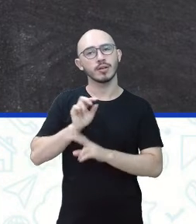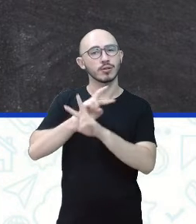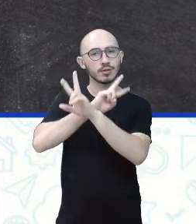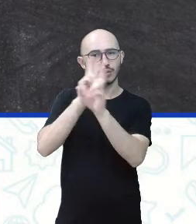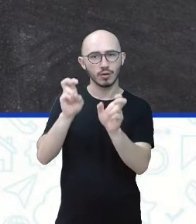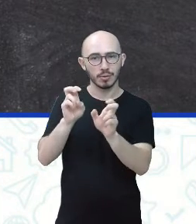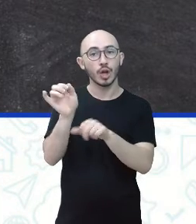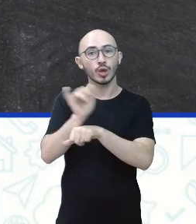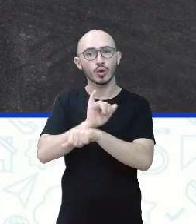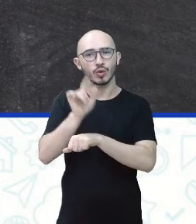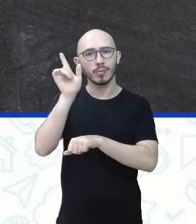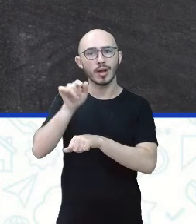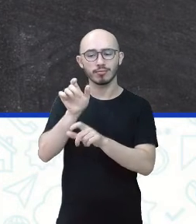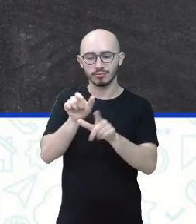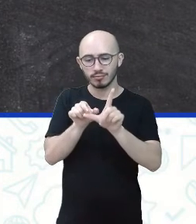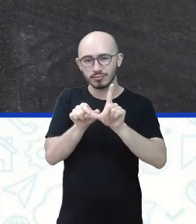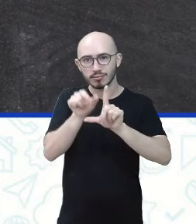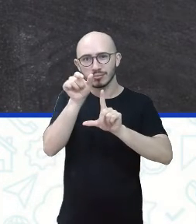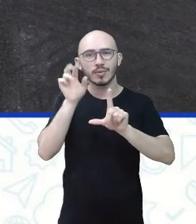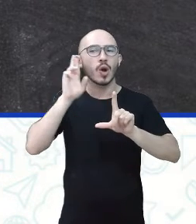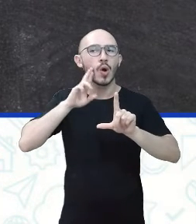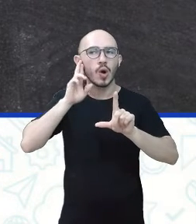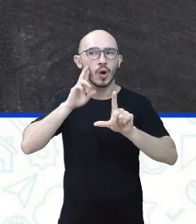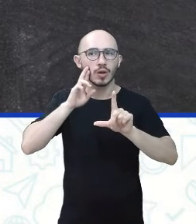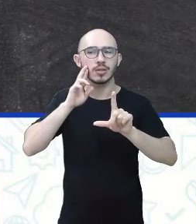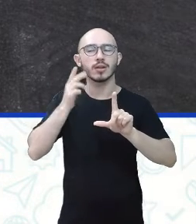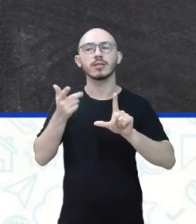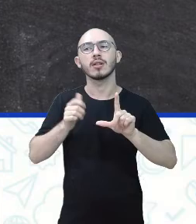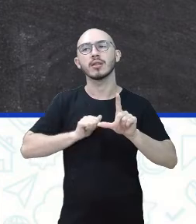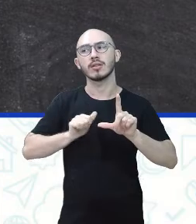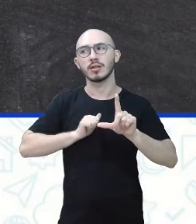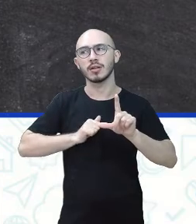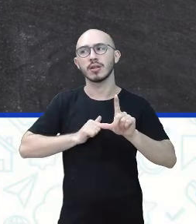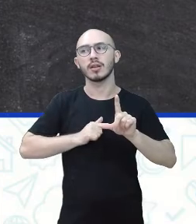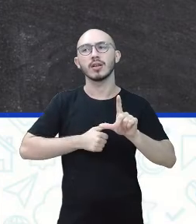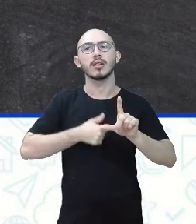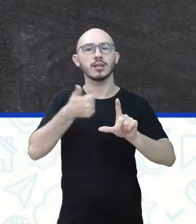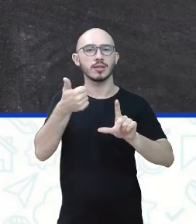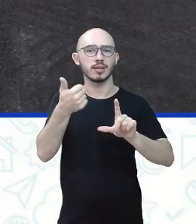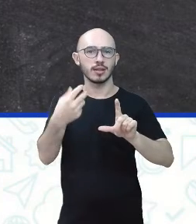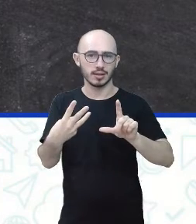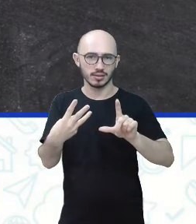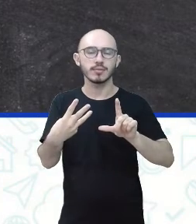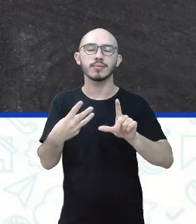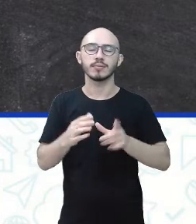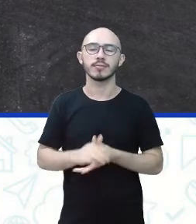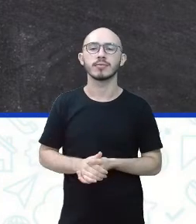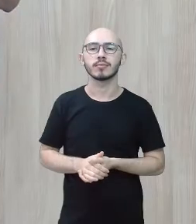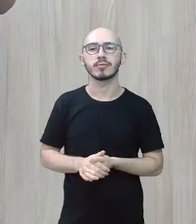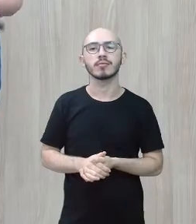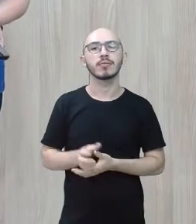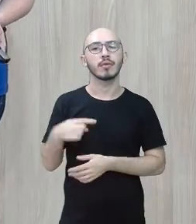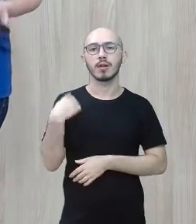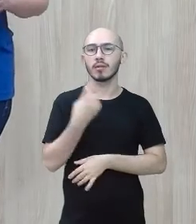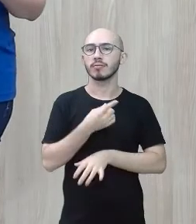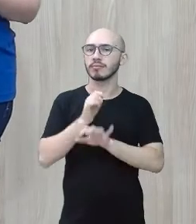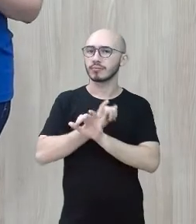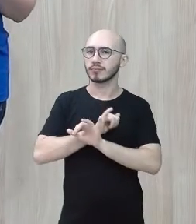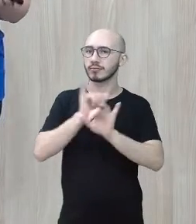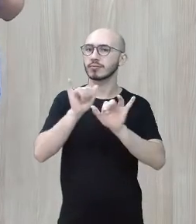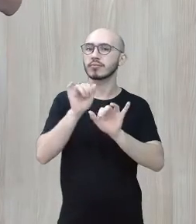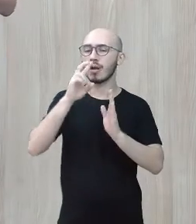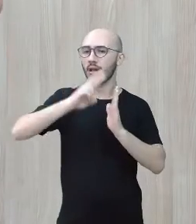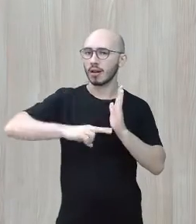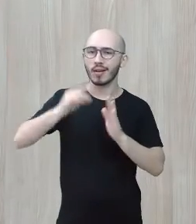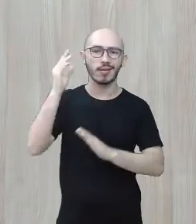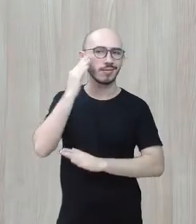ao YouTube, e a altura que essa barrinha atinge. E aí, nesse caso, a gente tem o 13. Então, a gente vai informar, a gente vai